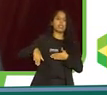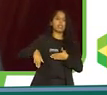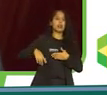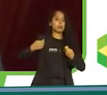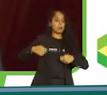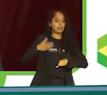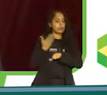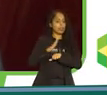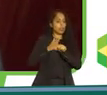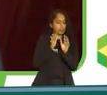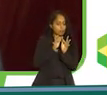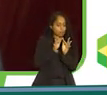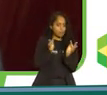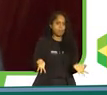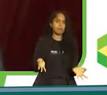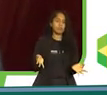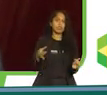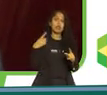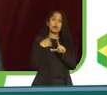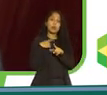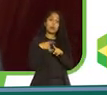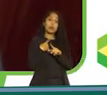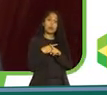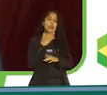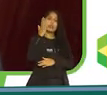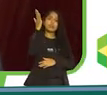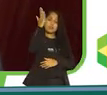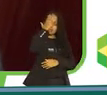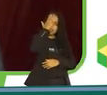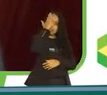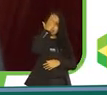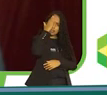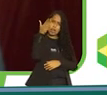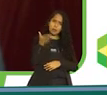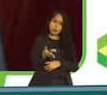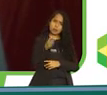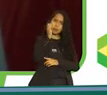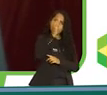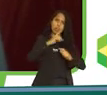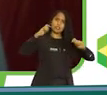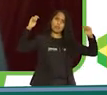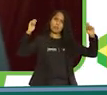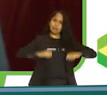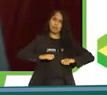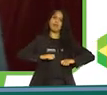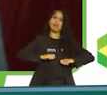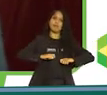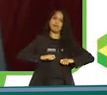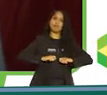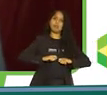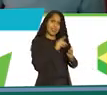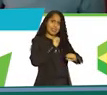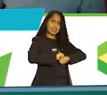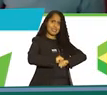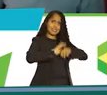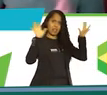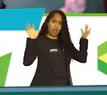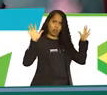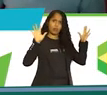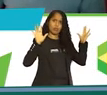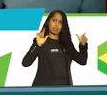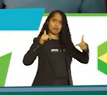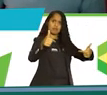humildade. Entender que, mesmo com o enorme potencial desse país, o Brasil não deu certo.